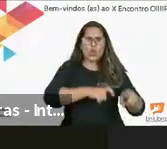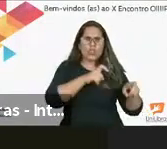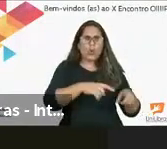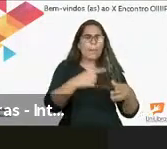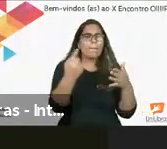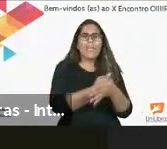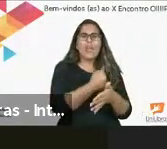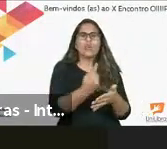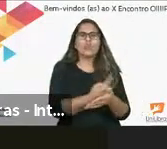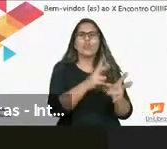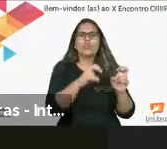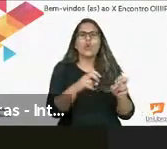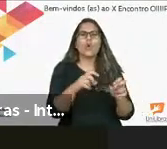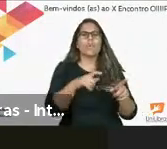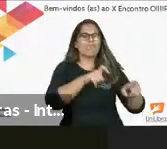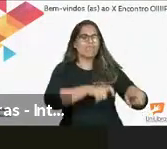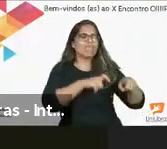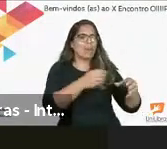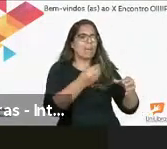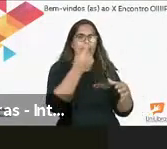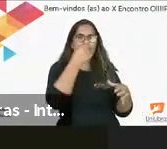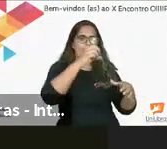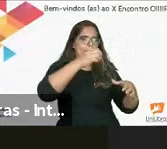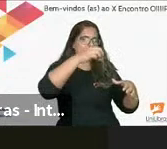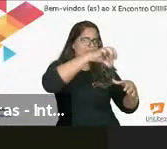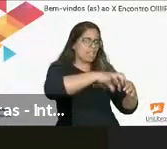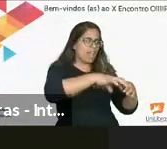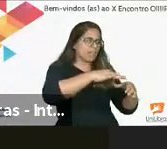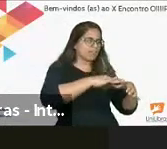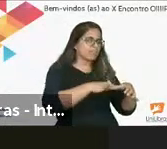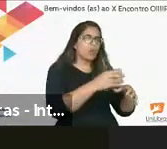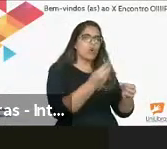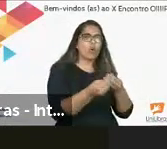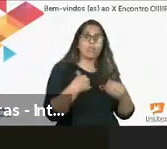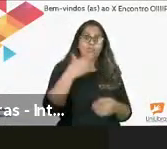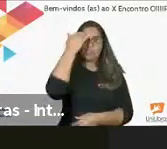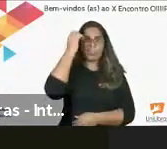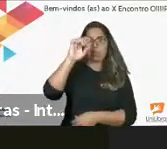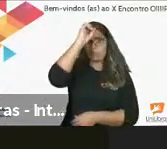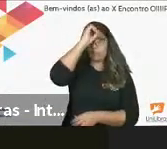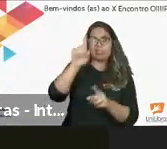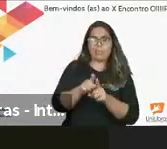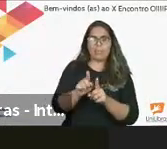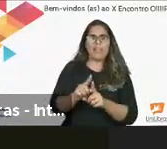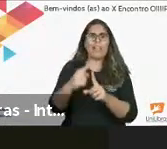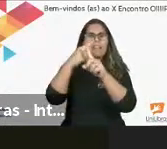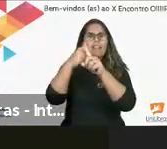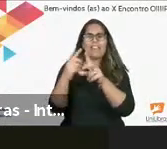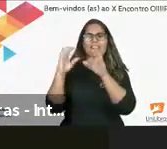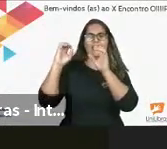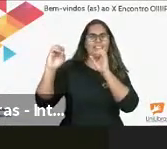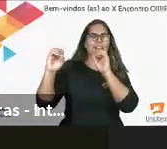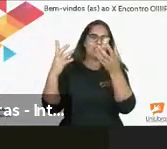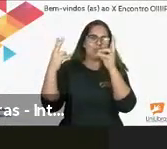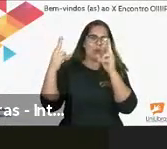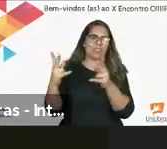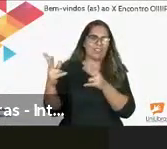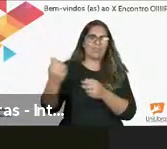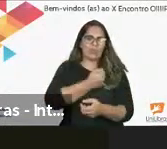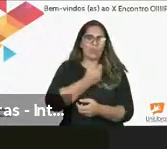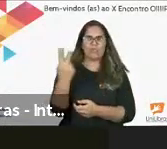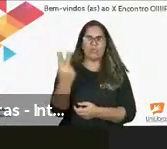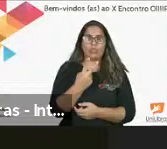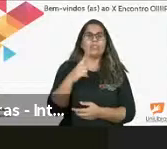sobre agricultura, sobre como plantar isso, aquilo, e ele também não sabia. Ficou empatado o jogo. E nisso ele